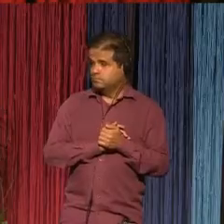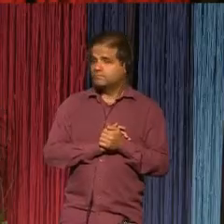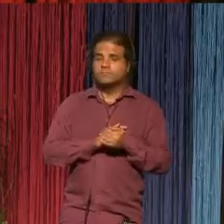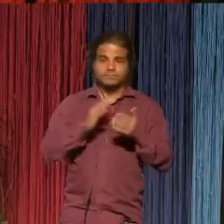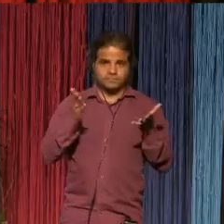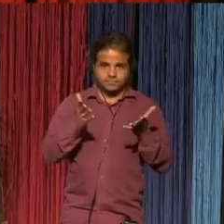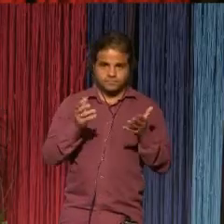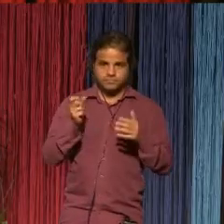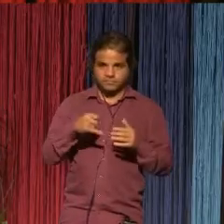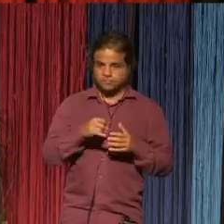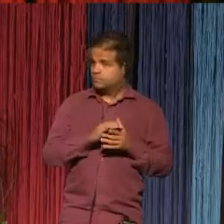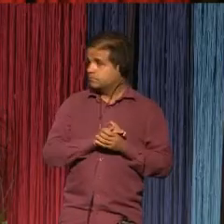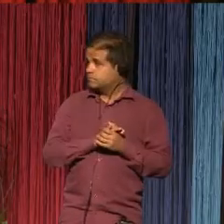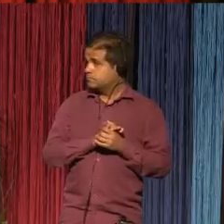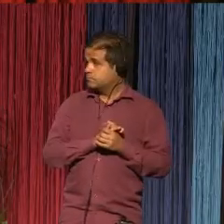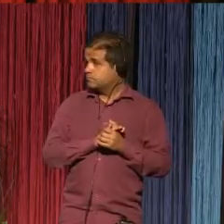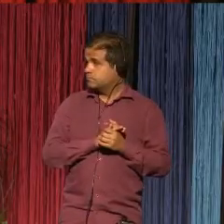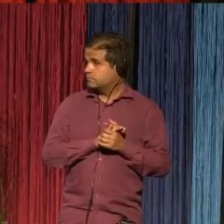Agora sim.